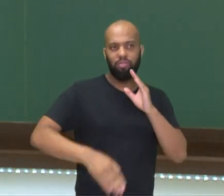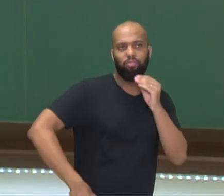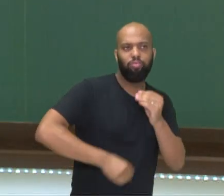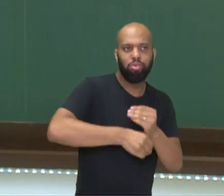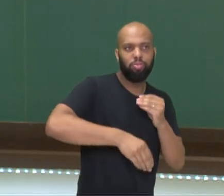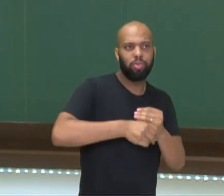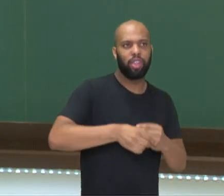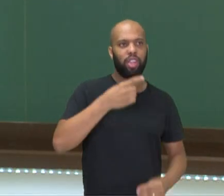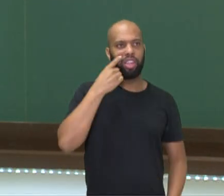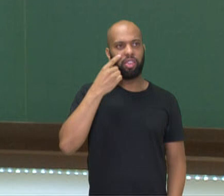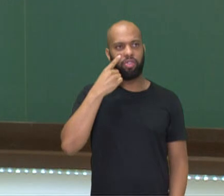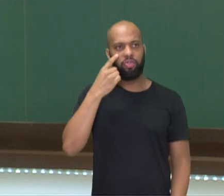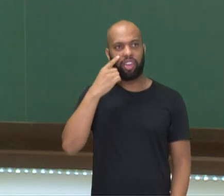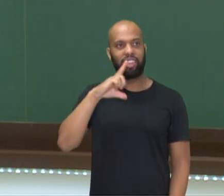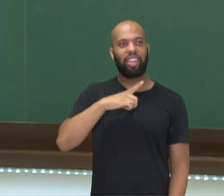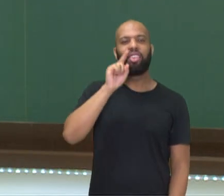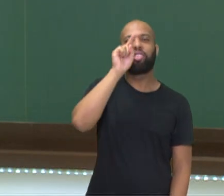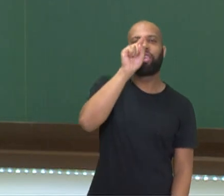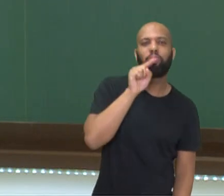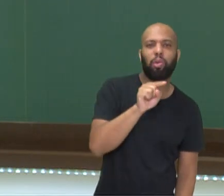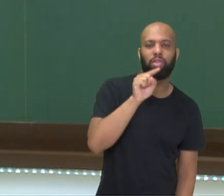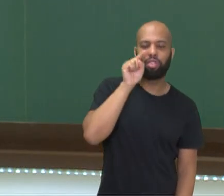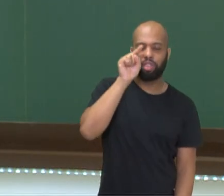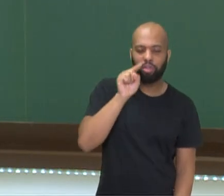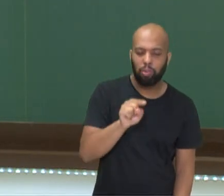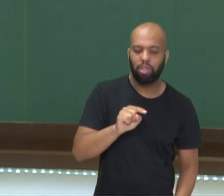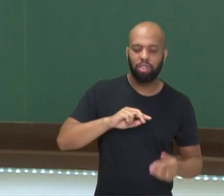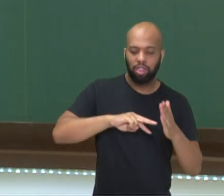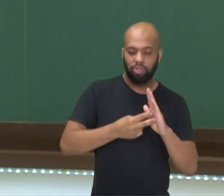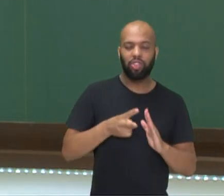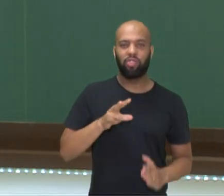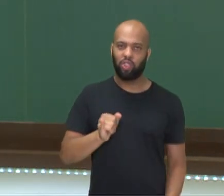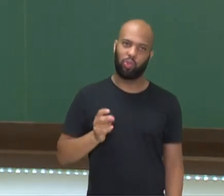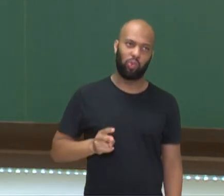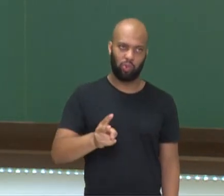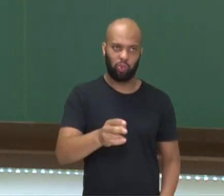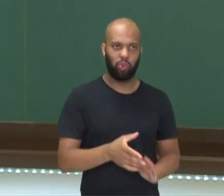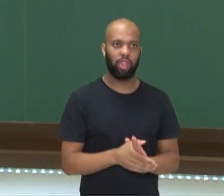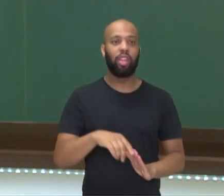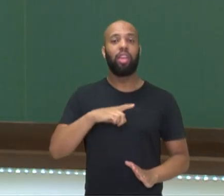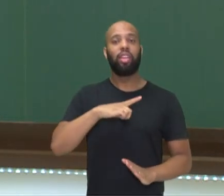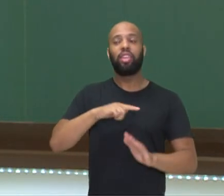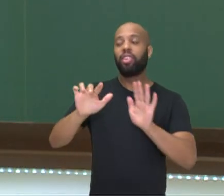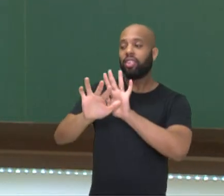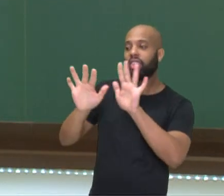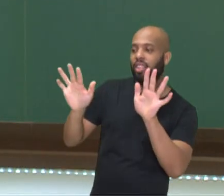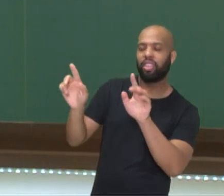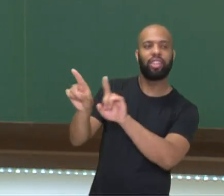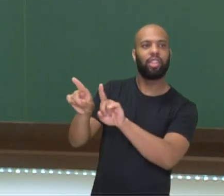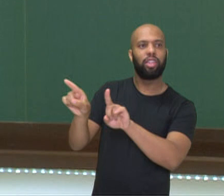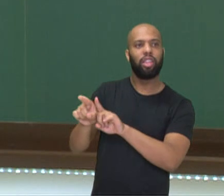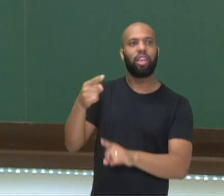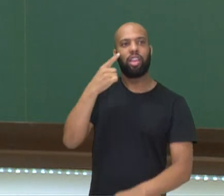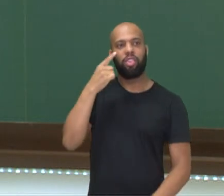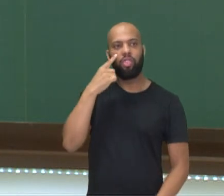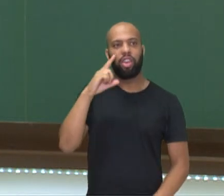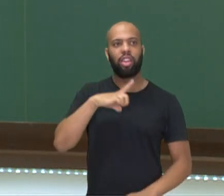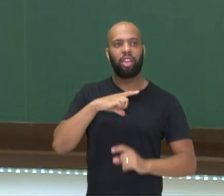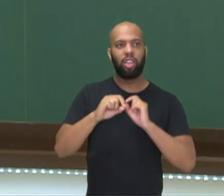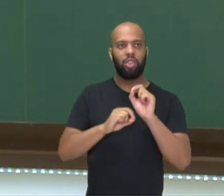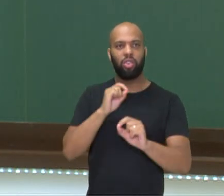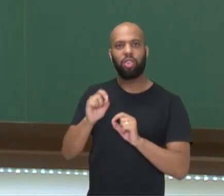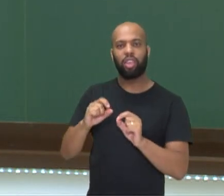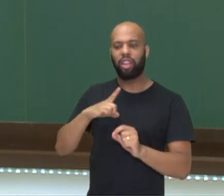Ó, estimada Júlia, queridos padres. E nas despedidas também, né? Então veja só que é tudo